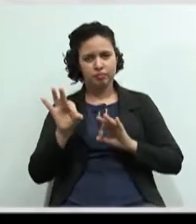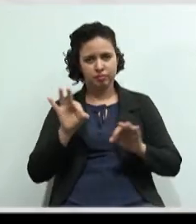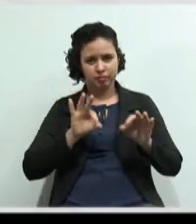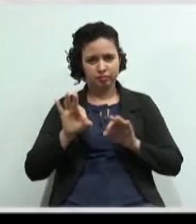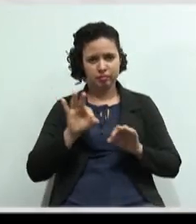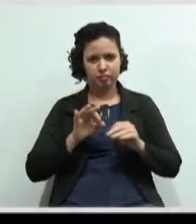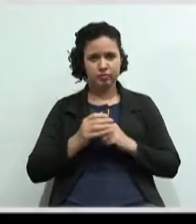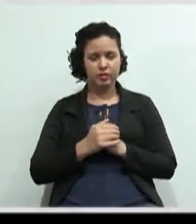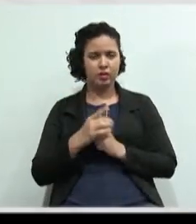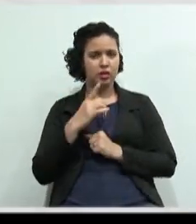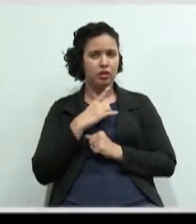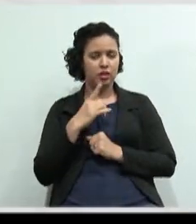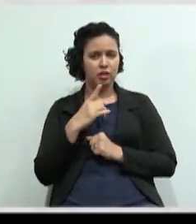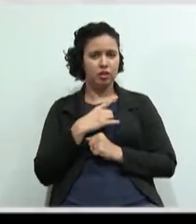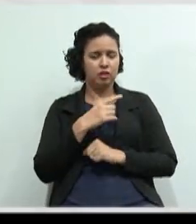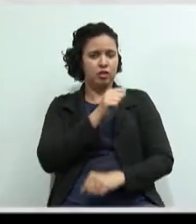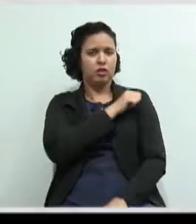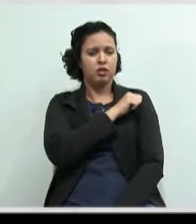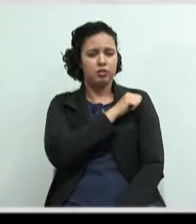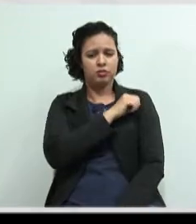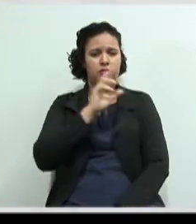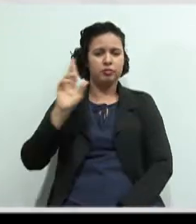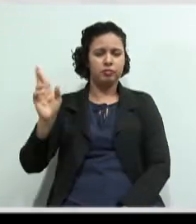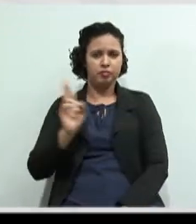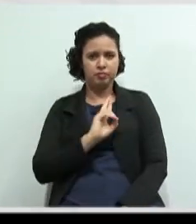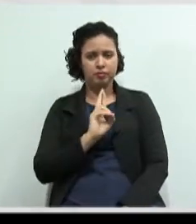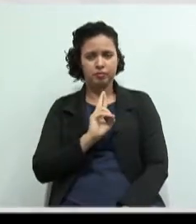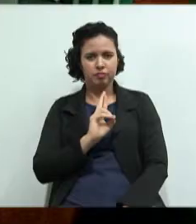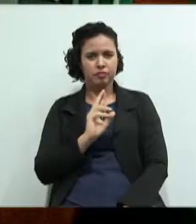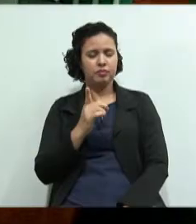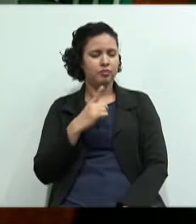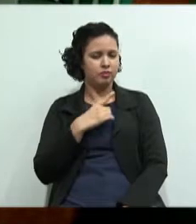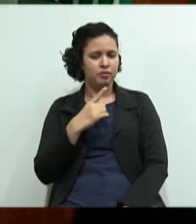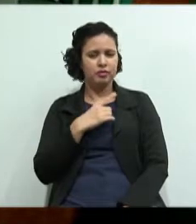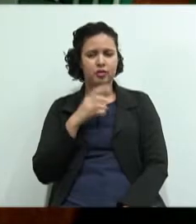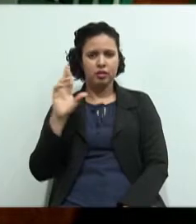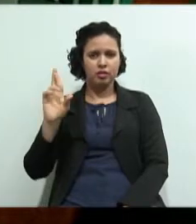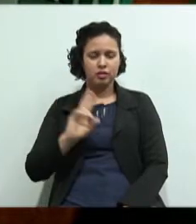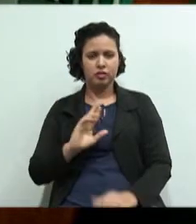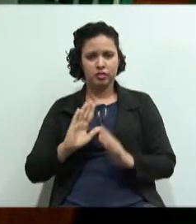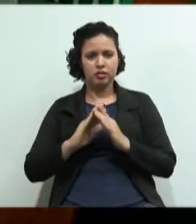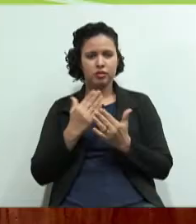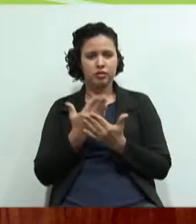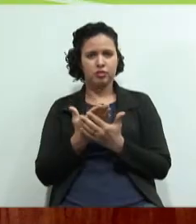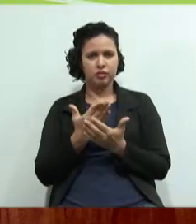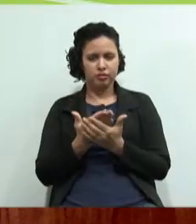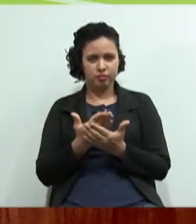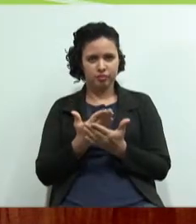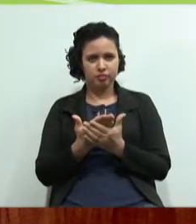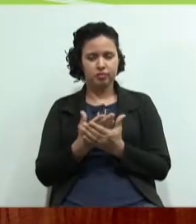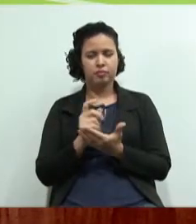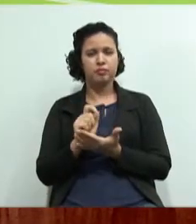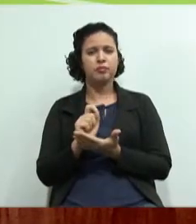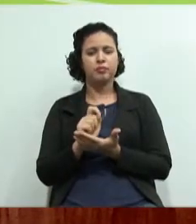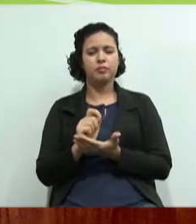aluno mandando resposta. Como é que está essa interação, professor? Nós temos aqui resposta da Escola Mafalda